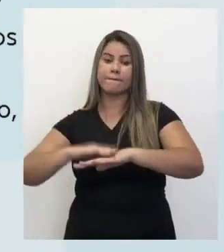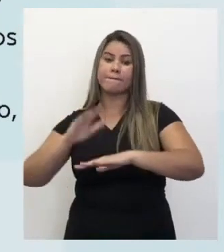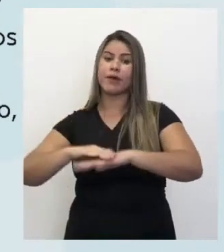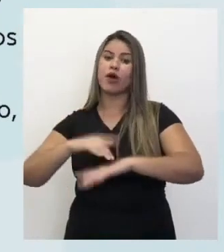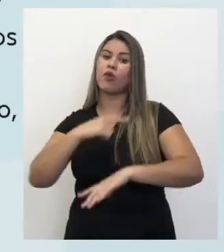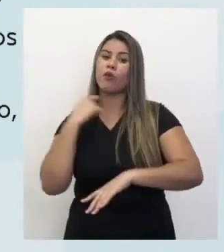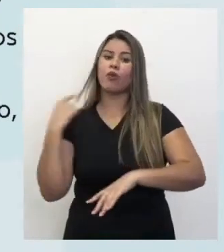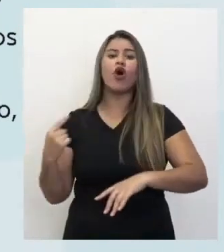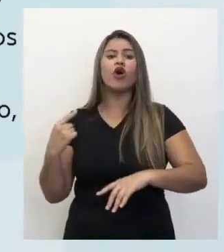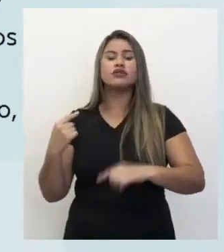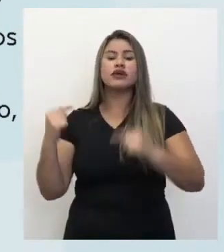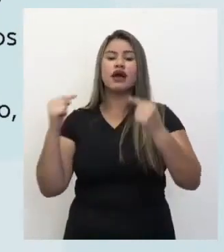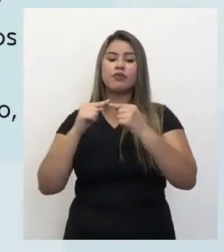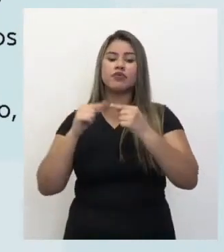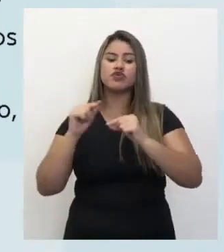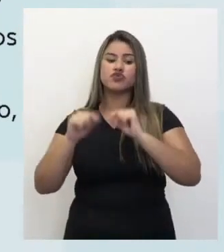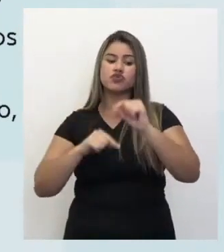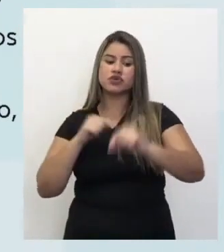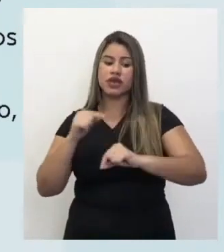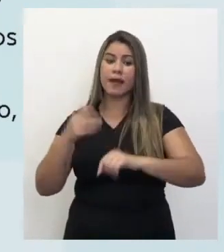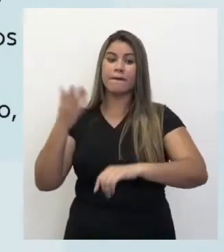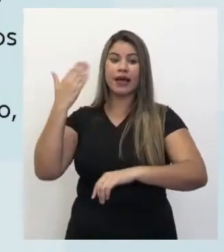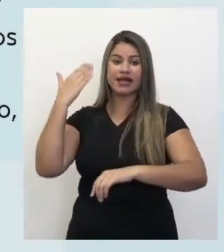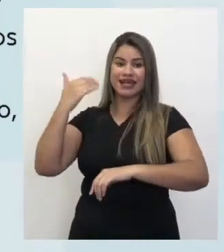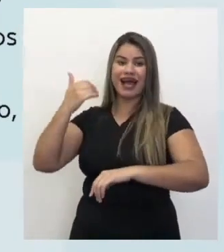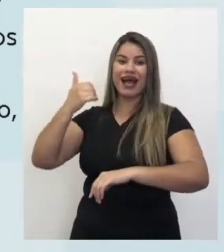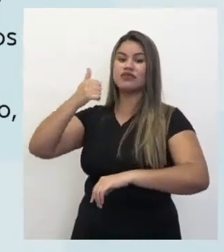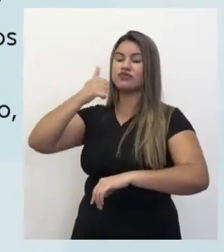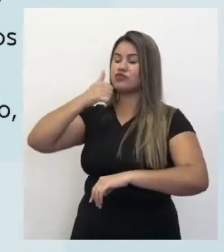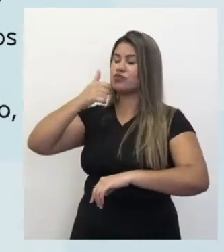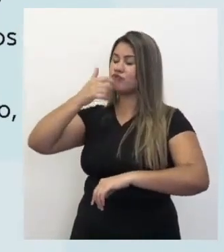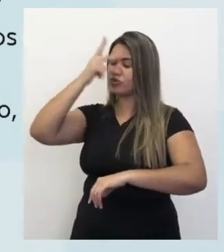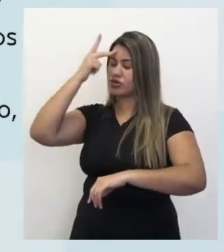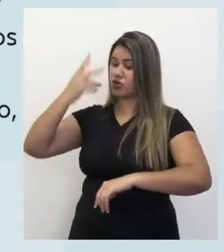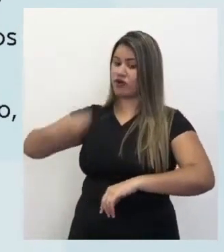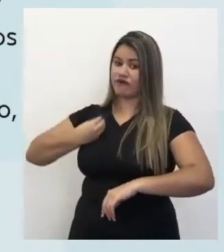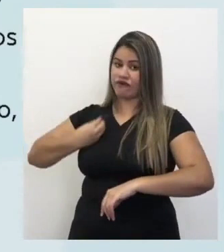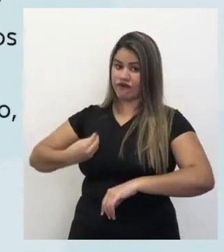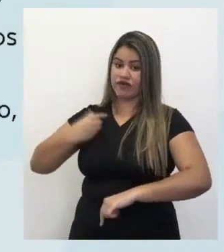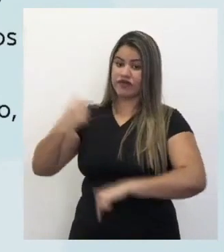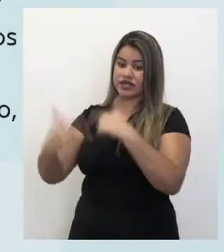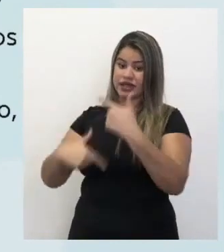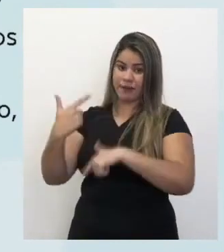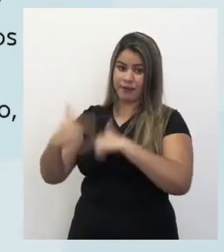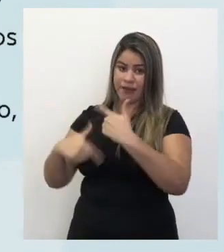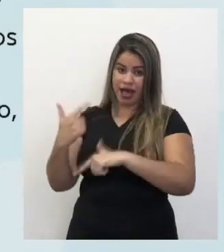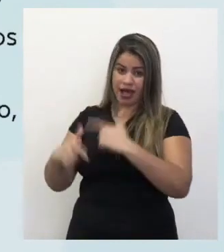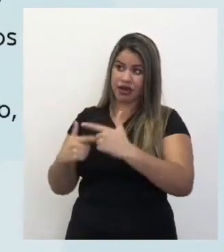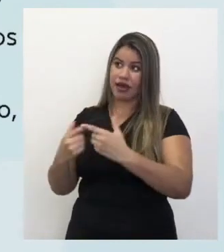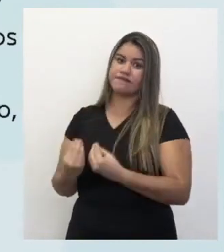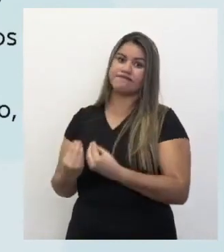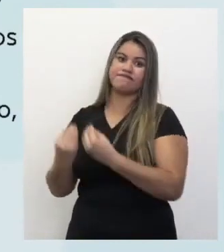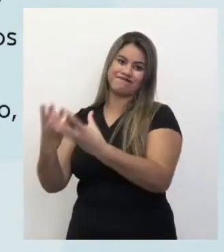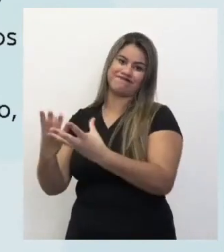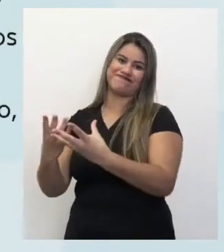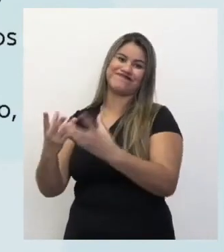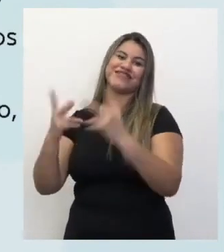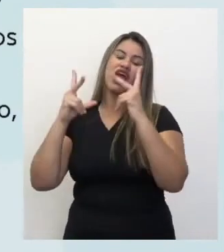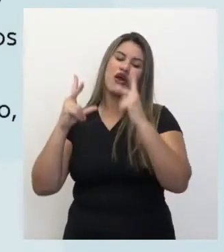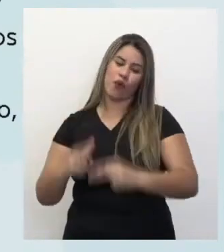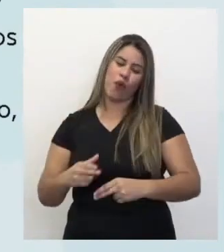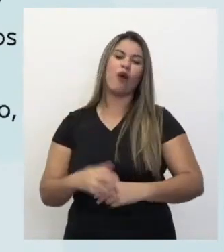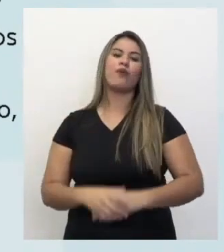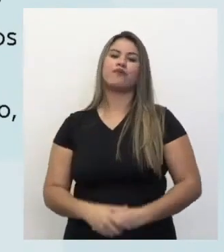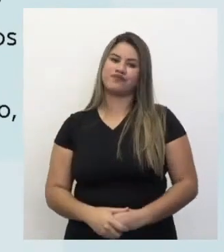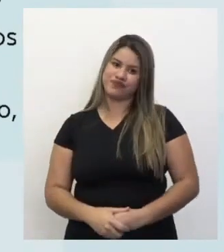seja, o equivalente a que essa pessoa morta produziria se estivesse viva, né? Se compensem, né, o trabalho do